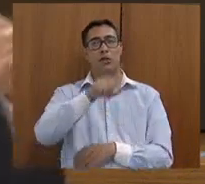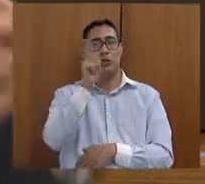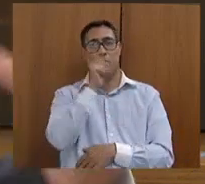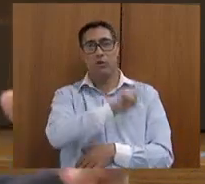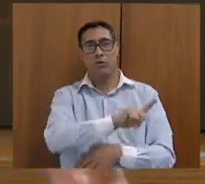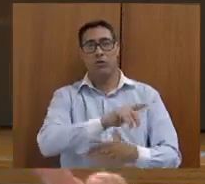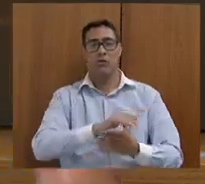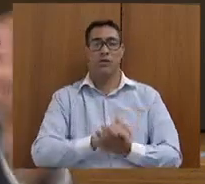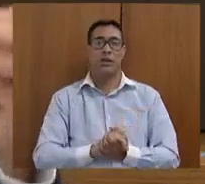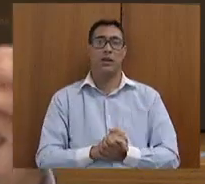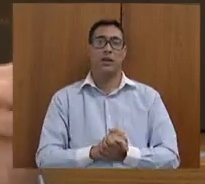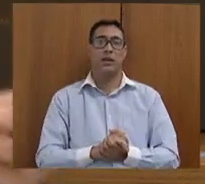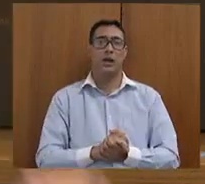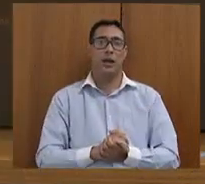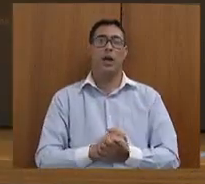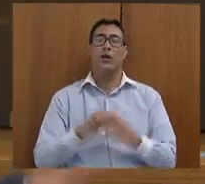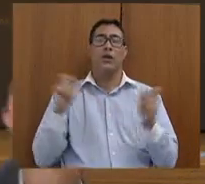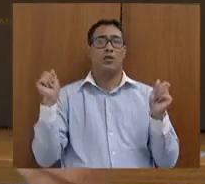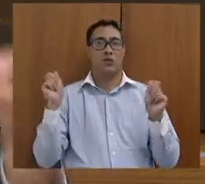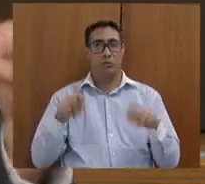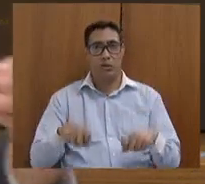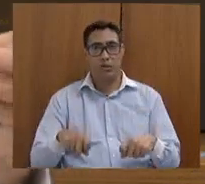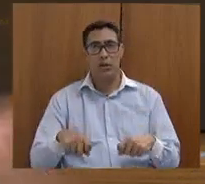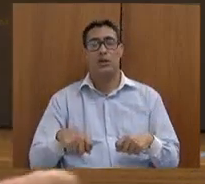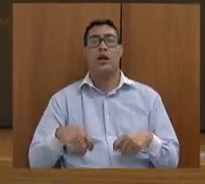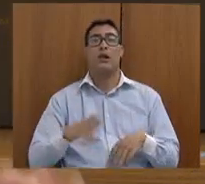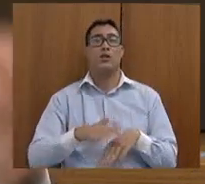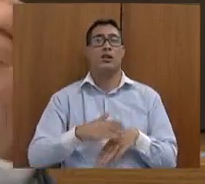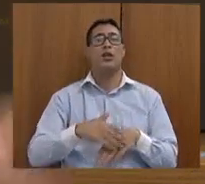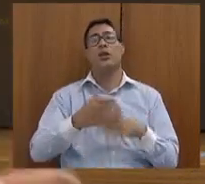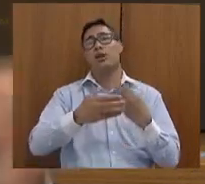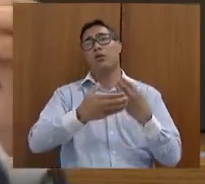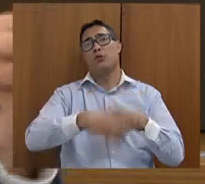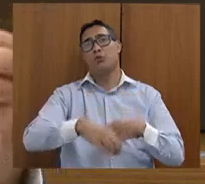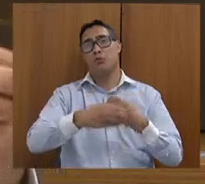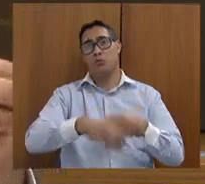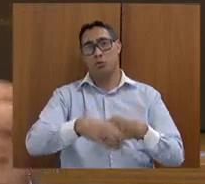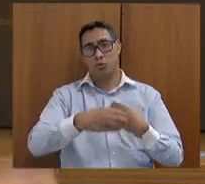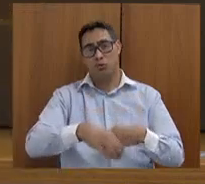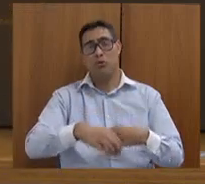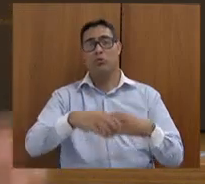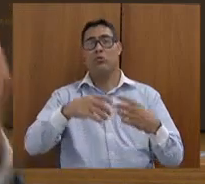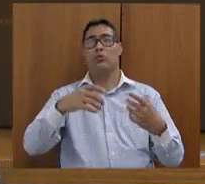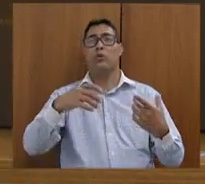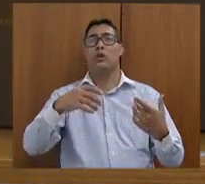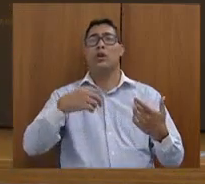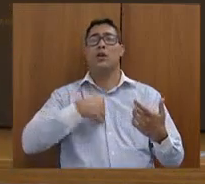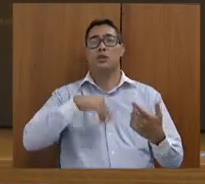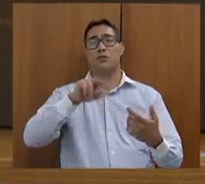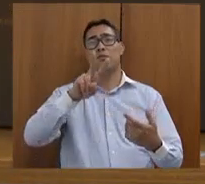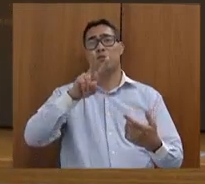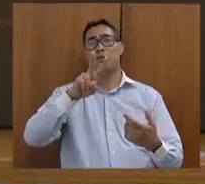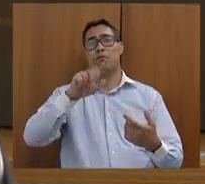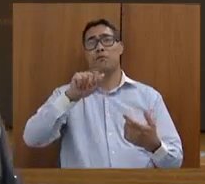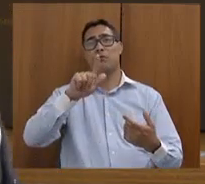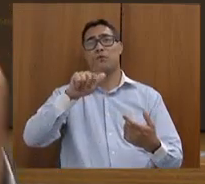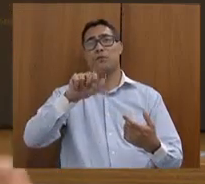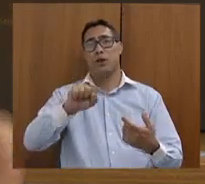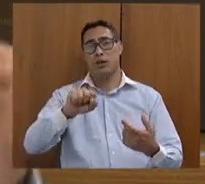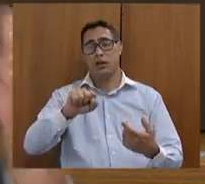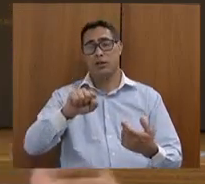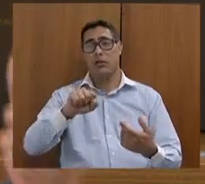aí a possibilidade desse concurso para o preenchimento dessas vagas